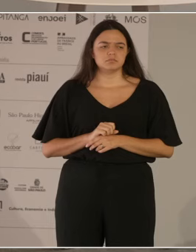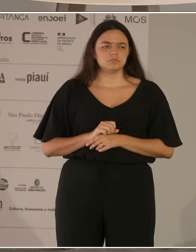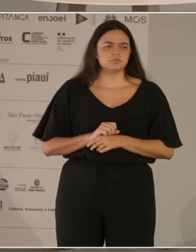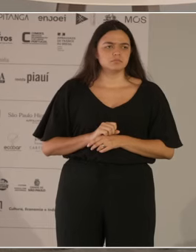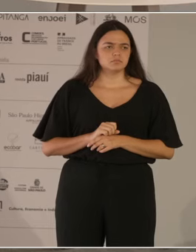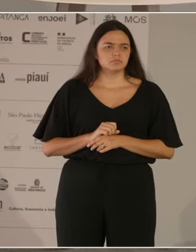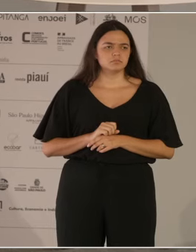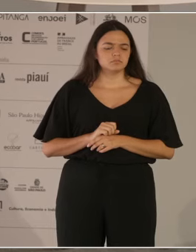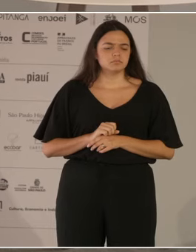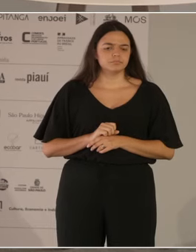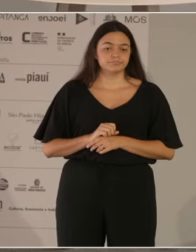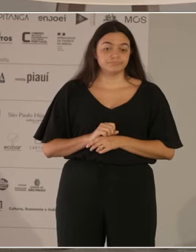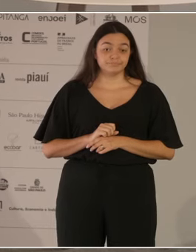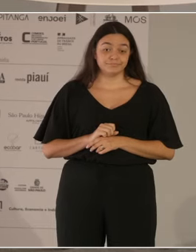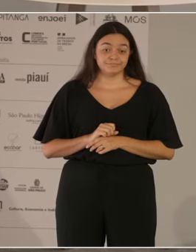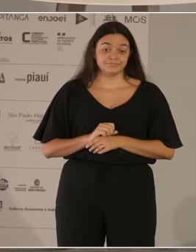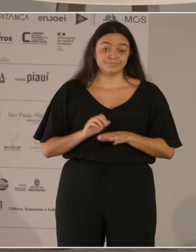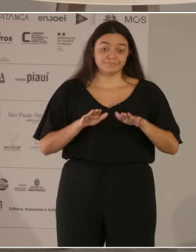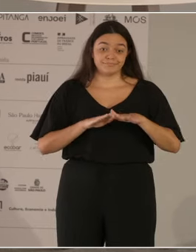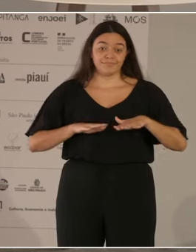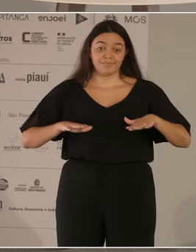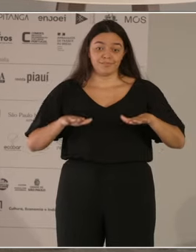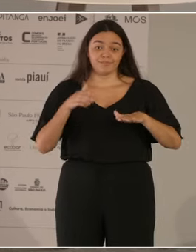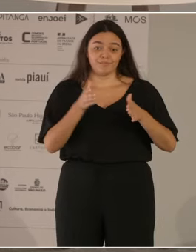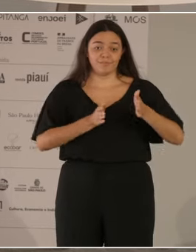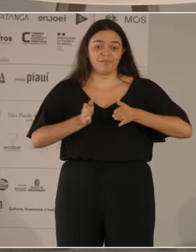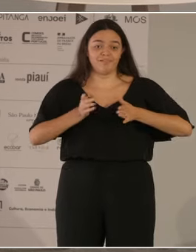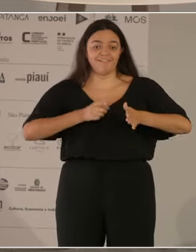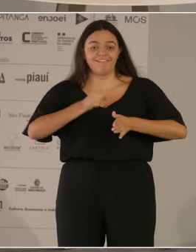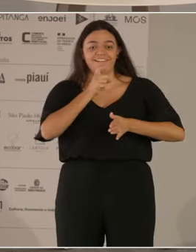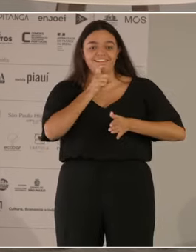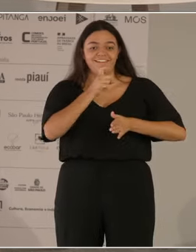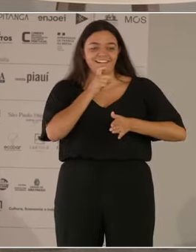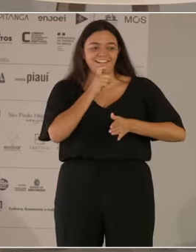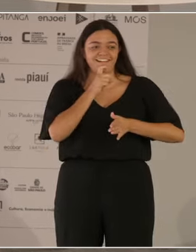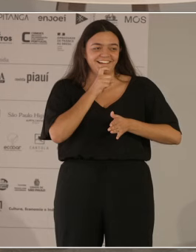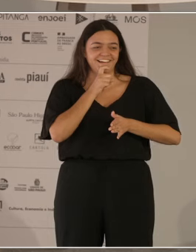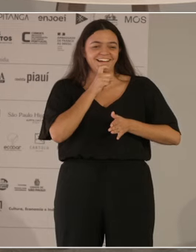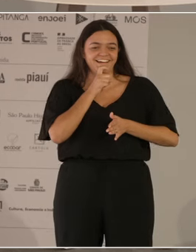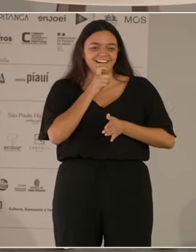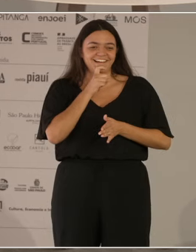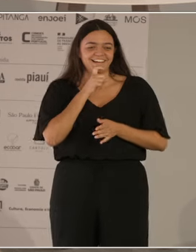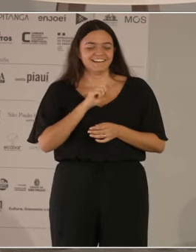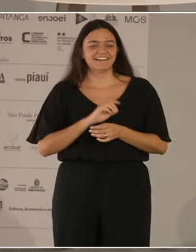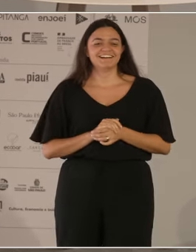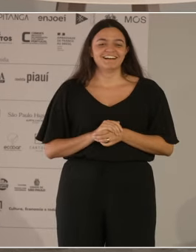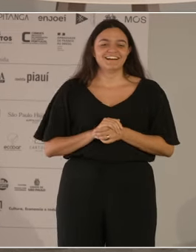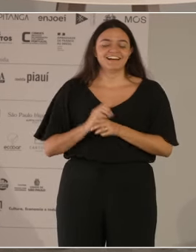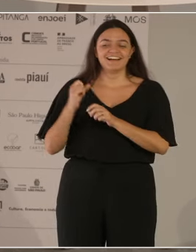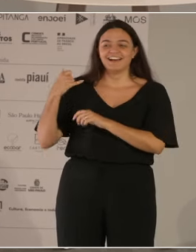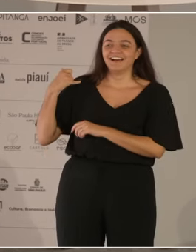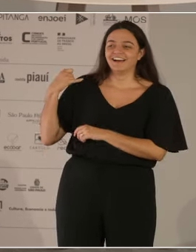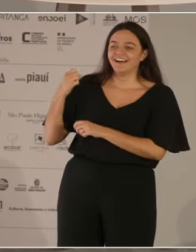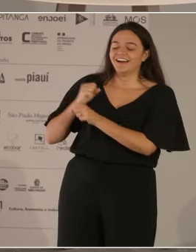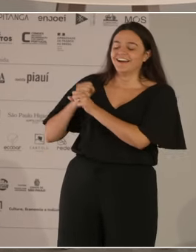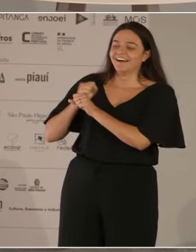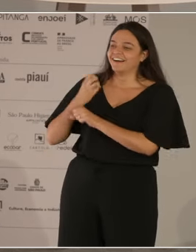Polar Ártico, e tinha gente vivendo ali, acampando ali, uma ocupação de pelo menos 2 mil anos, há 32 mil anos